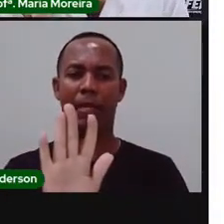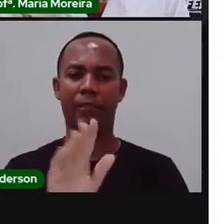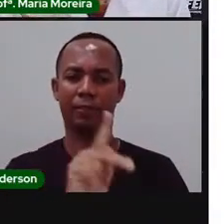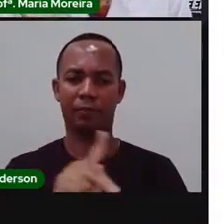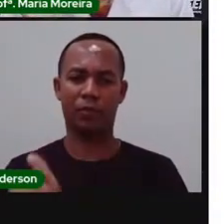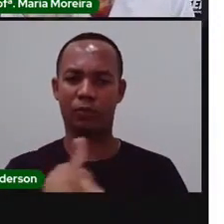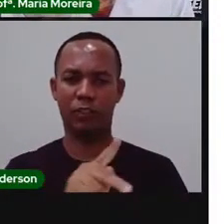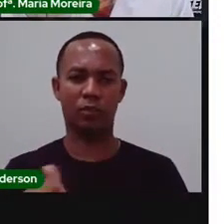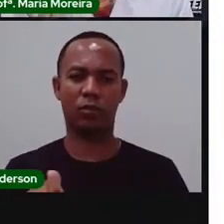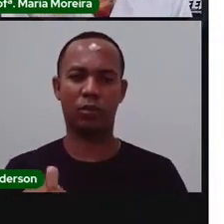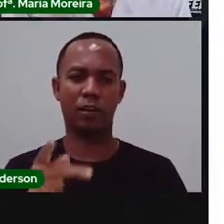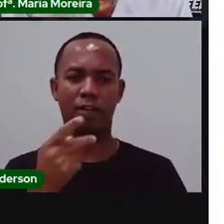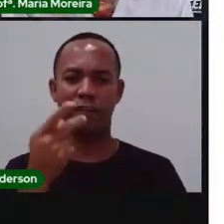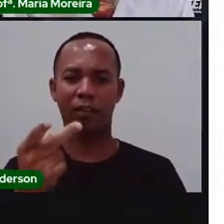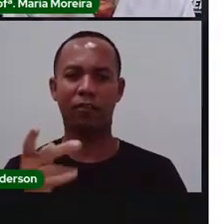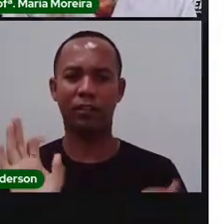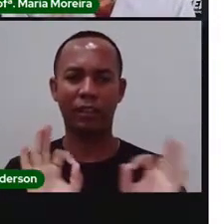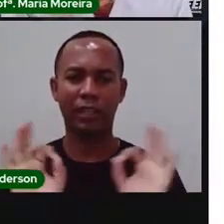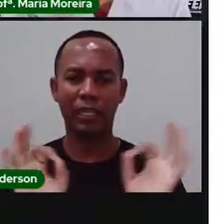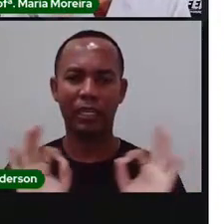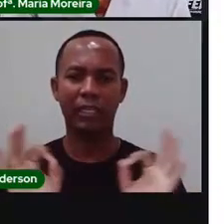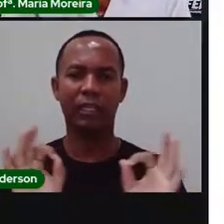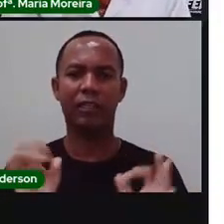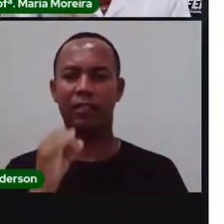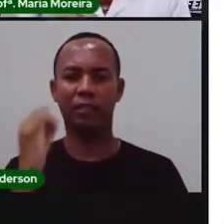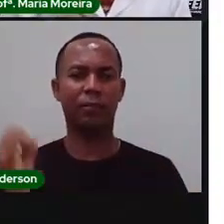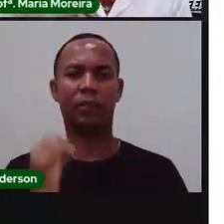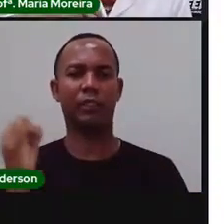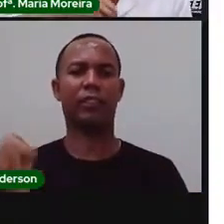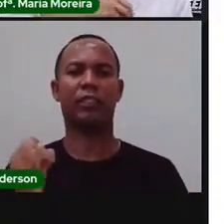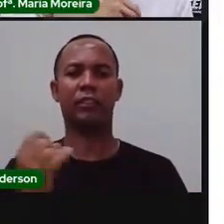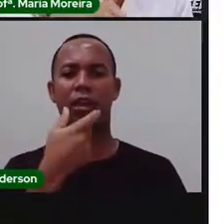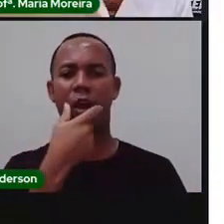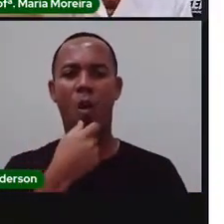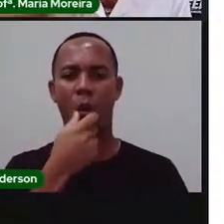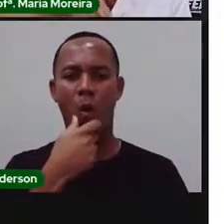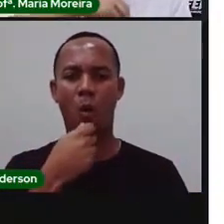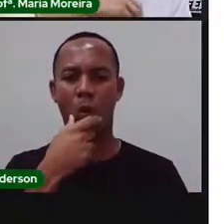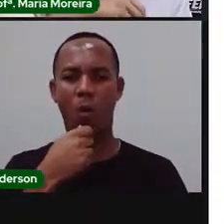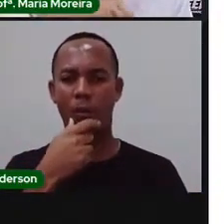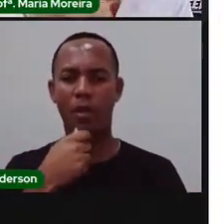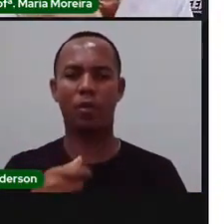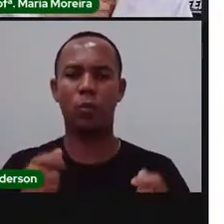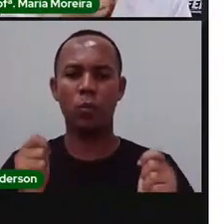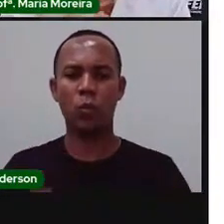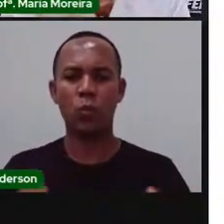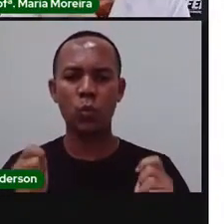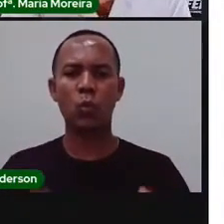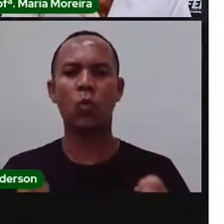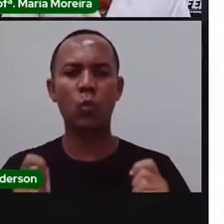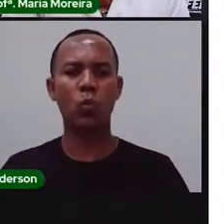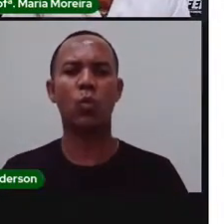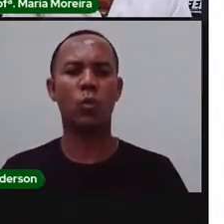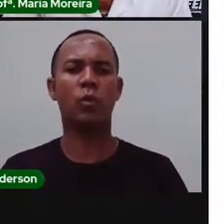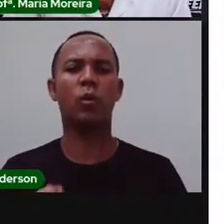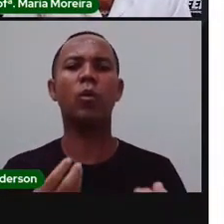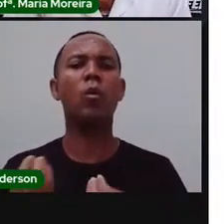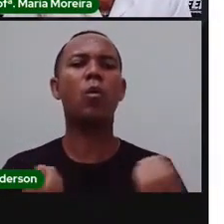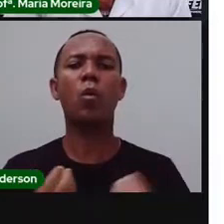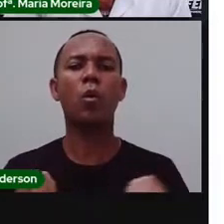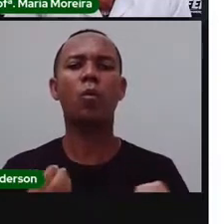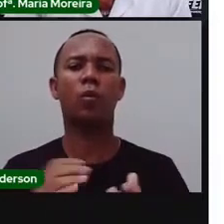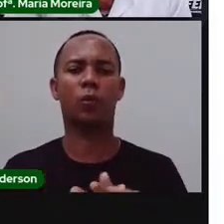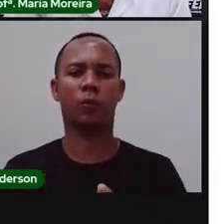para vocês a importância, né, dos vaqueiros e desse comércio que foi se formando próximo a